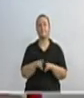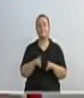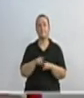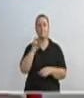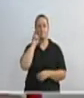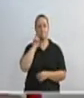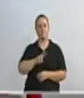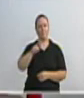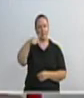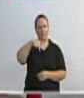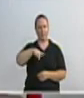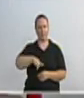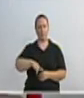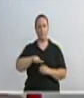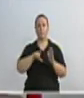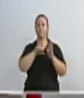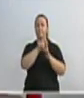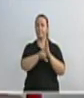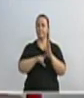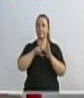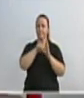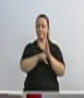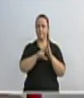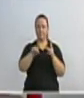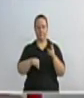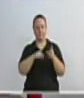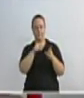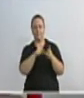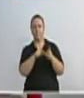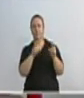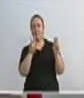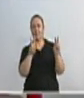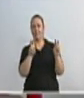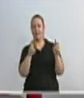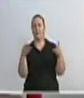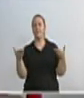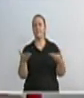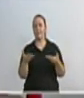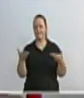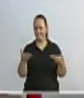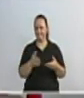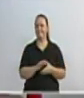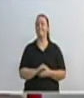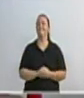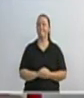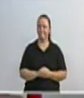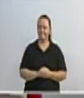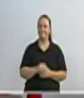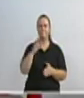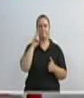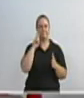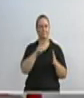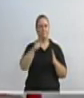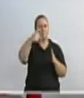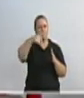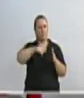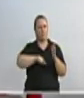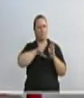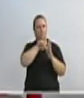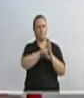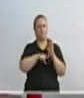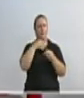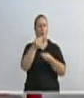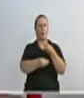a legislação, que é o tema dessa audiência de hoje, Adriano, rever a legislação estadual para a instalação